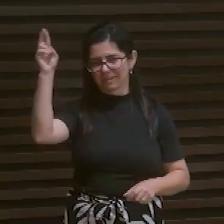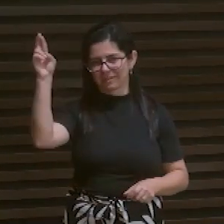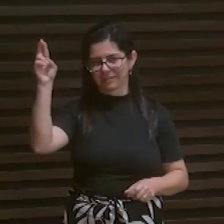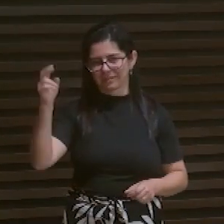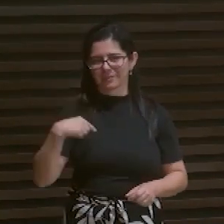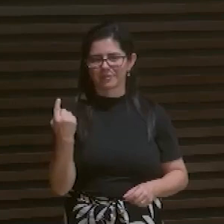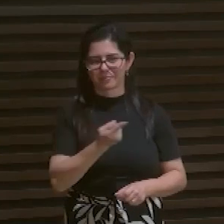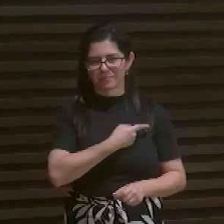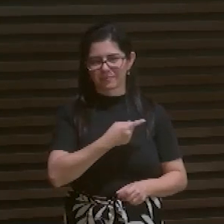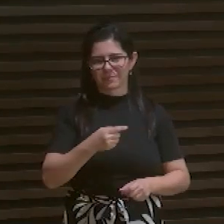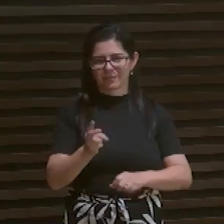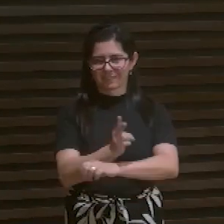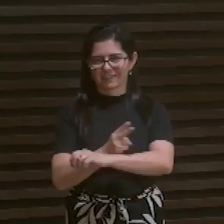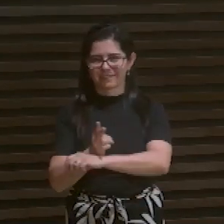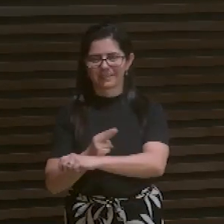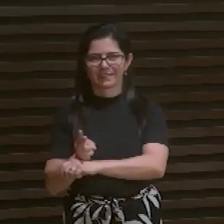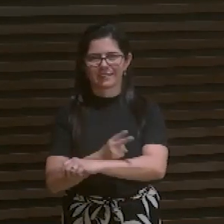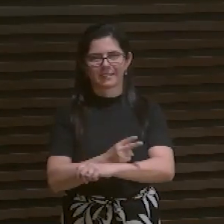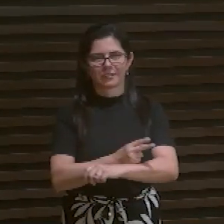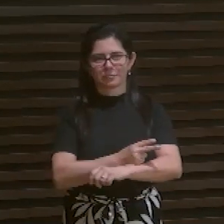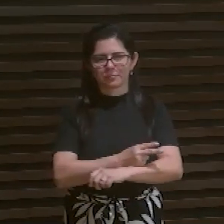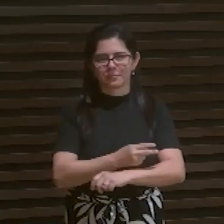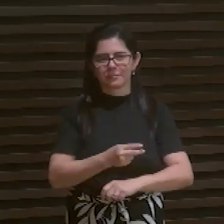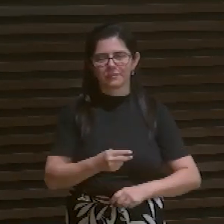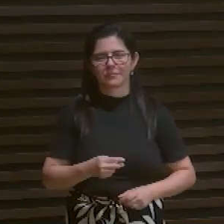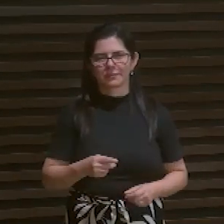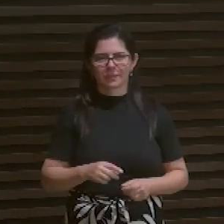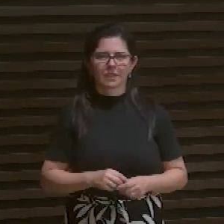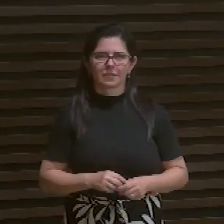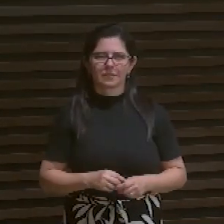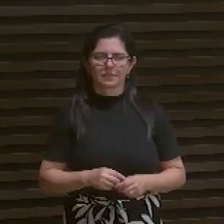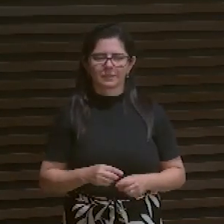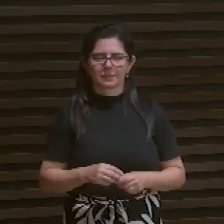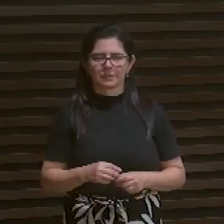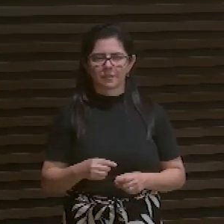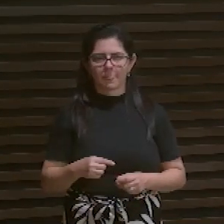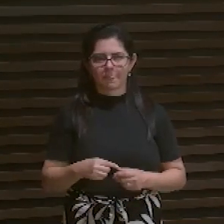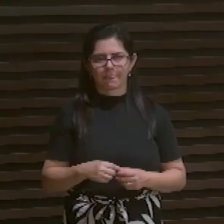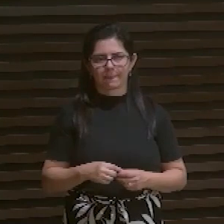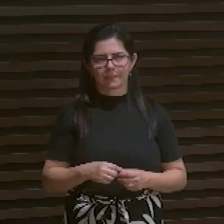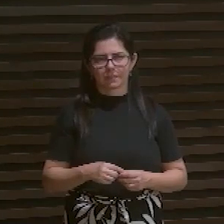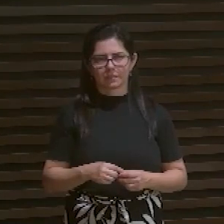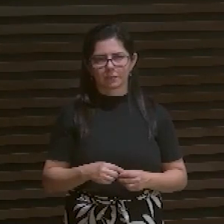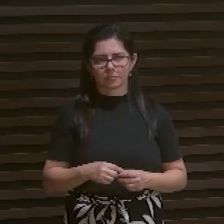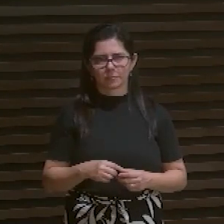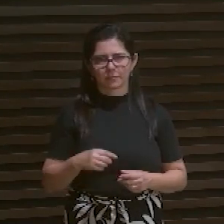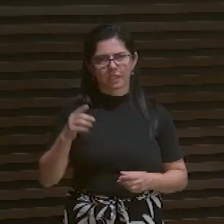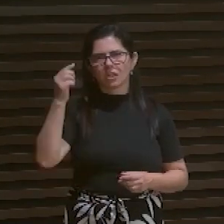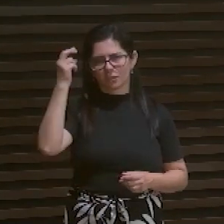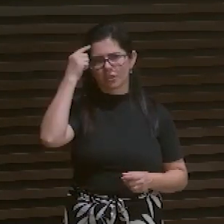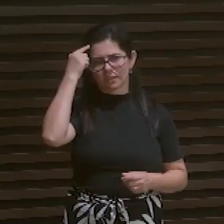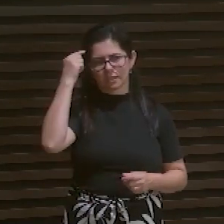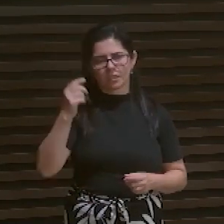Então, que nós entendamos que a igreja nunca vai ser perfeita. Se você tem algum problema com isso, meu irmão, você é só mais um imperfeito